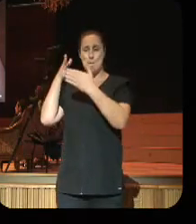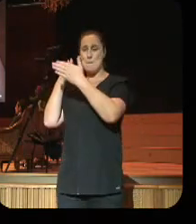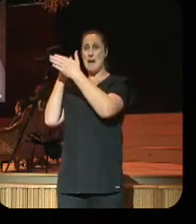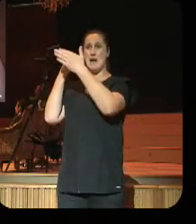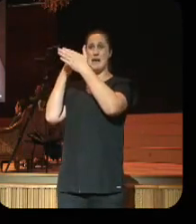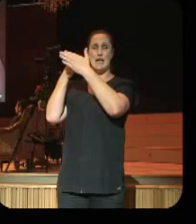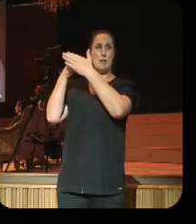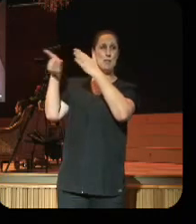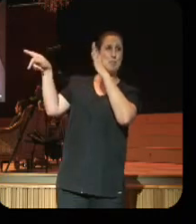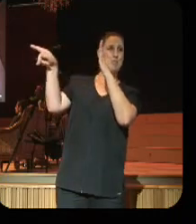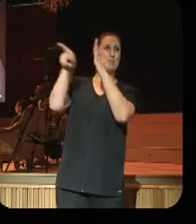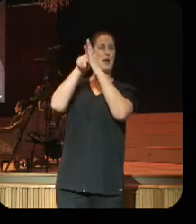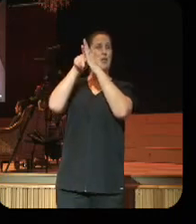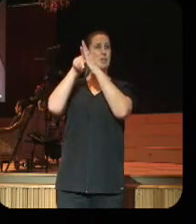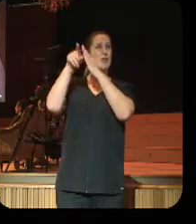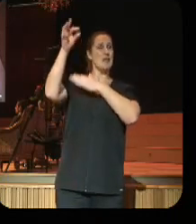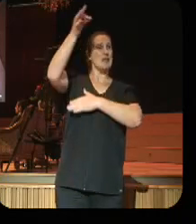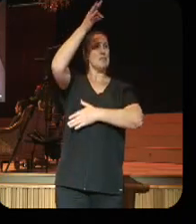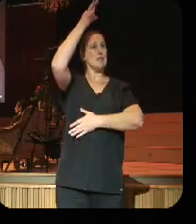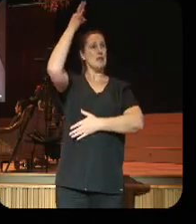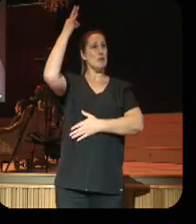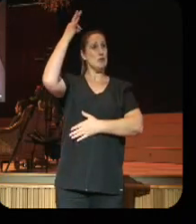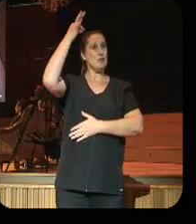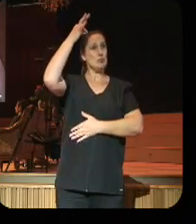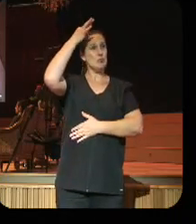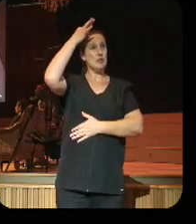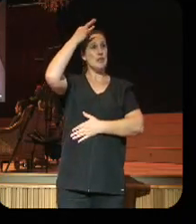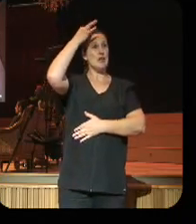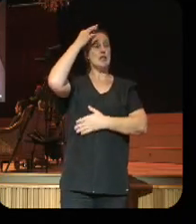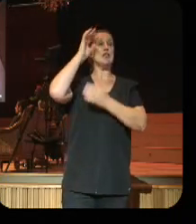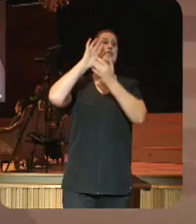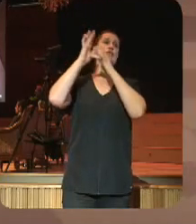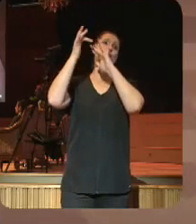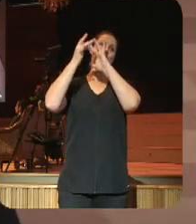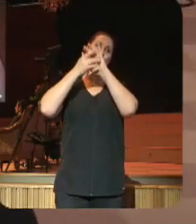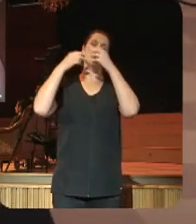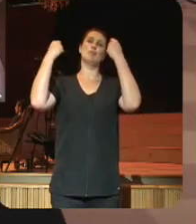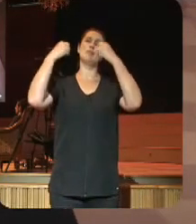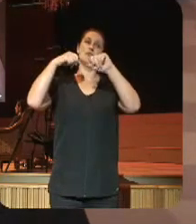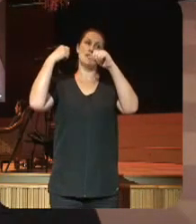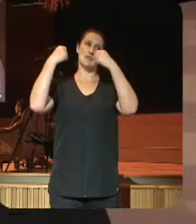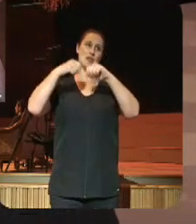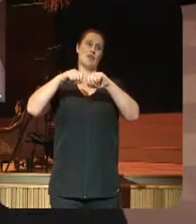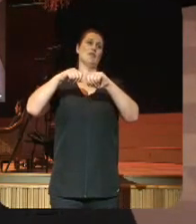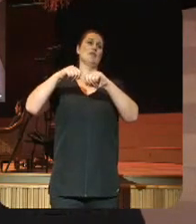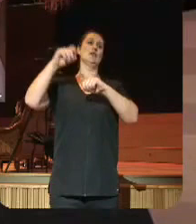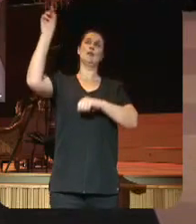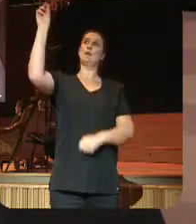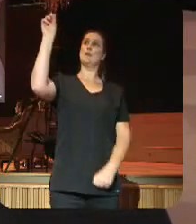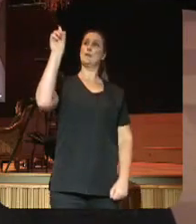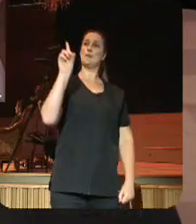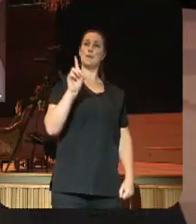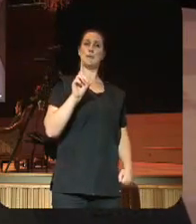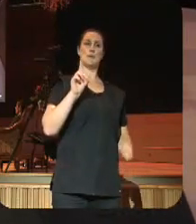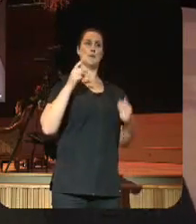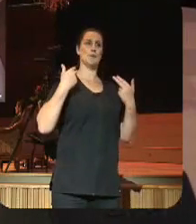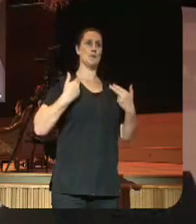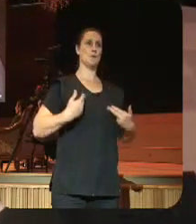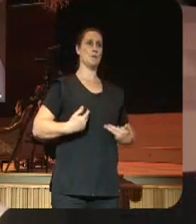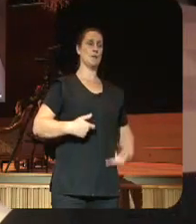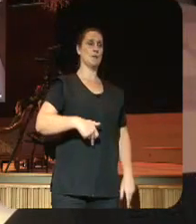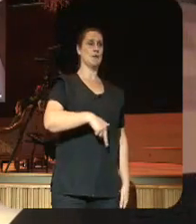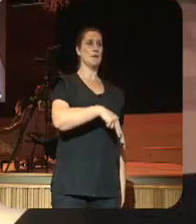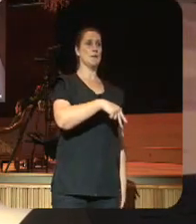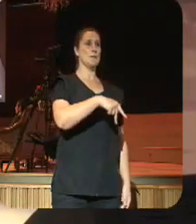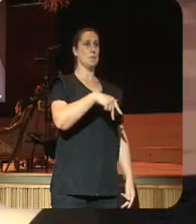se levantam e que Jesus precisava ser a ponte que nos trazia para perto outra vez. Mas eu quero dizer para você que tem